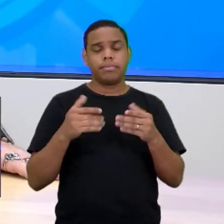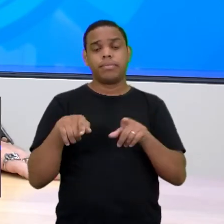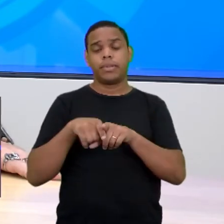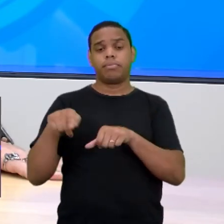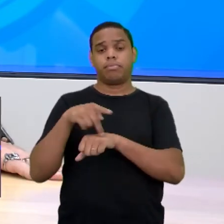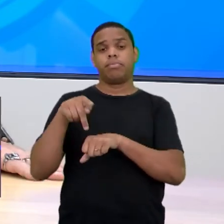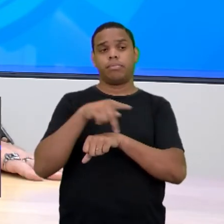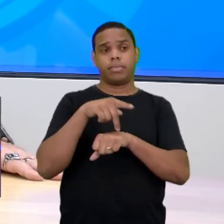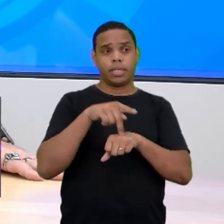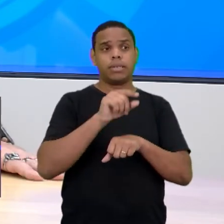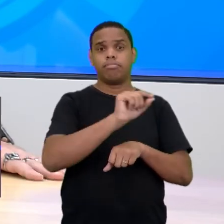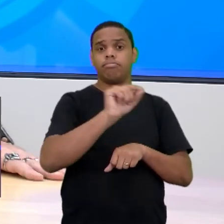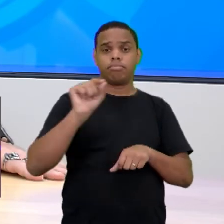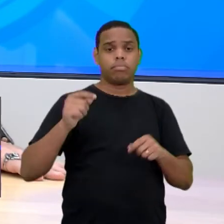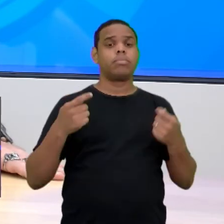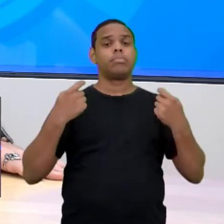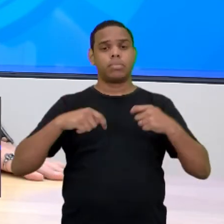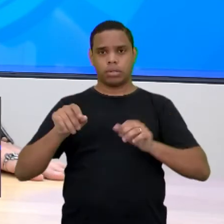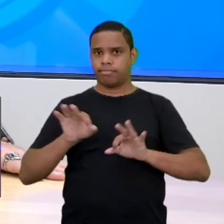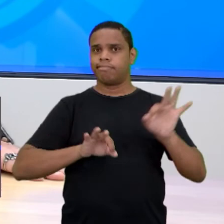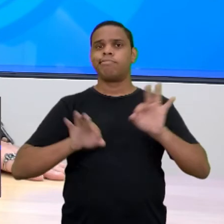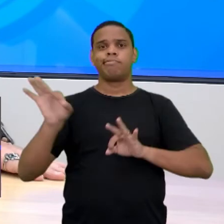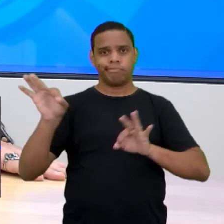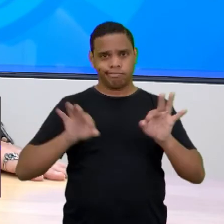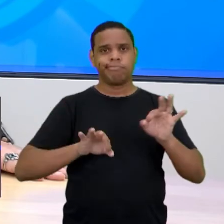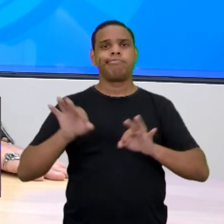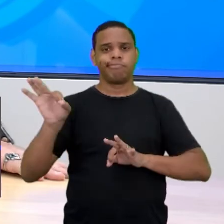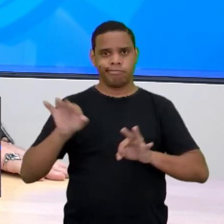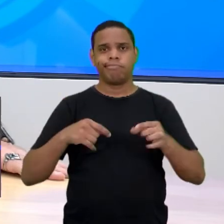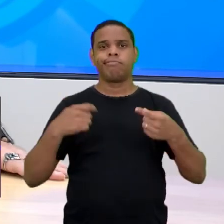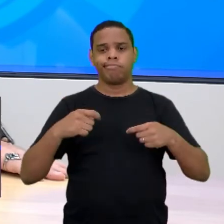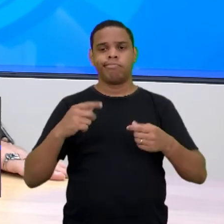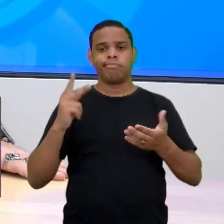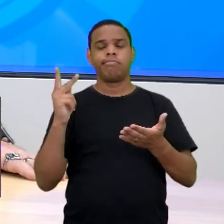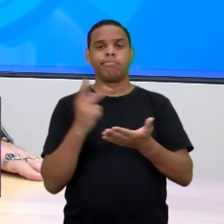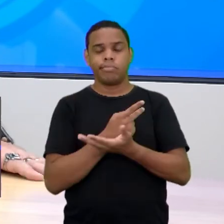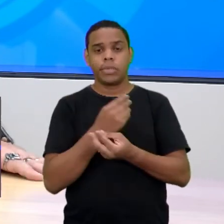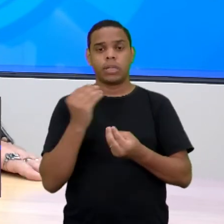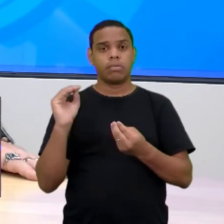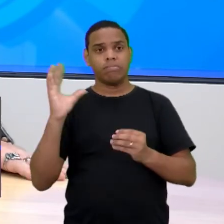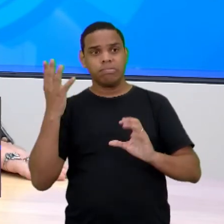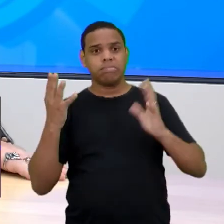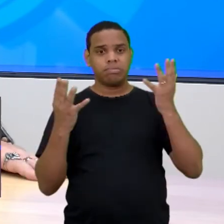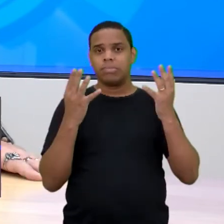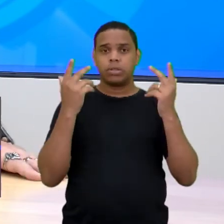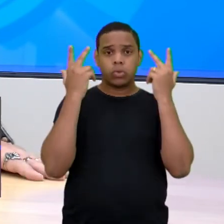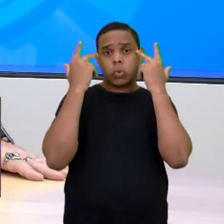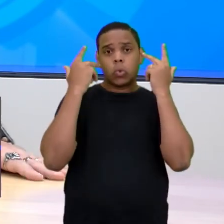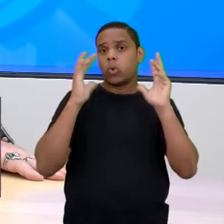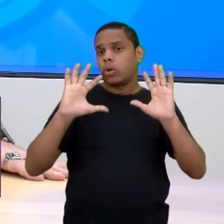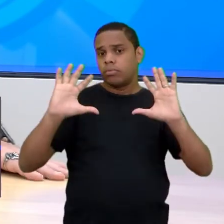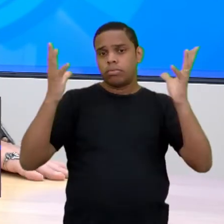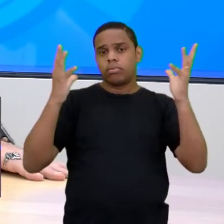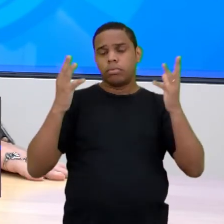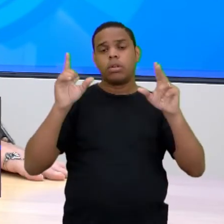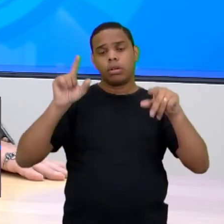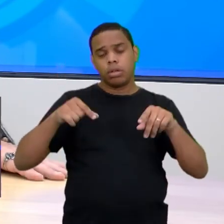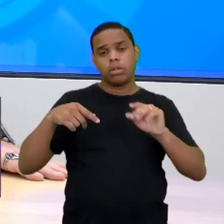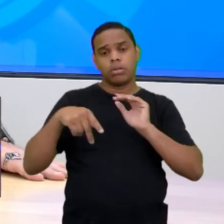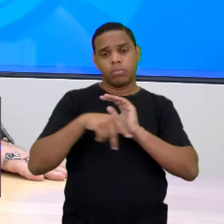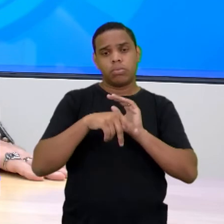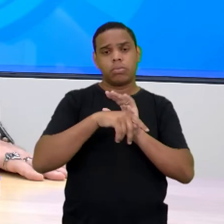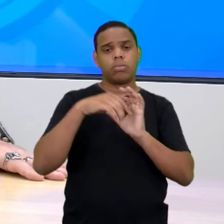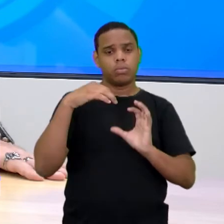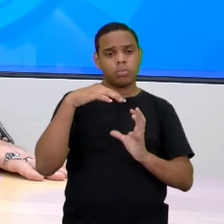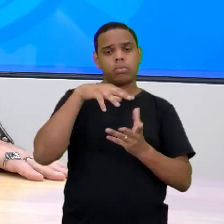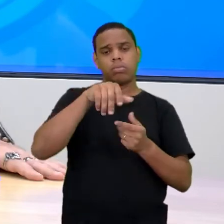países precisam, né, se preparar para essas causas naturais, né, que fazem parte aí do